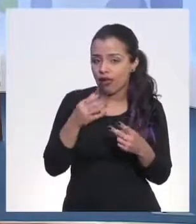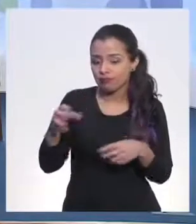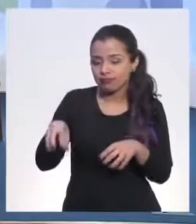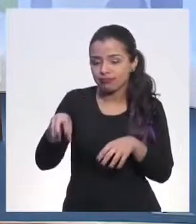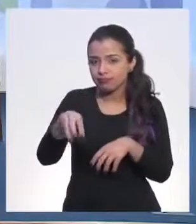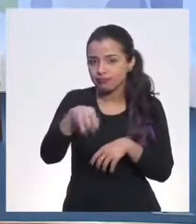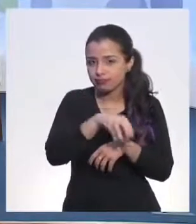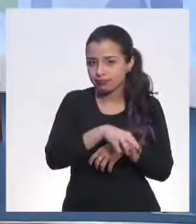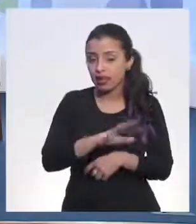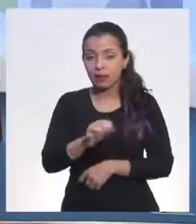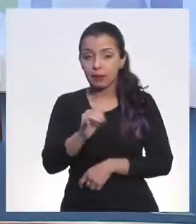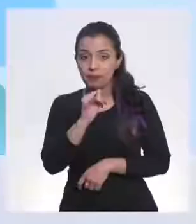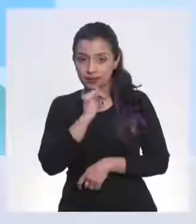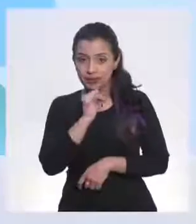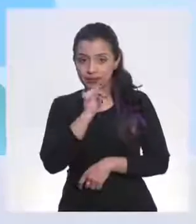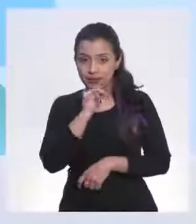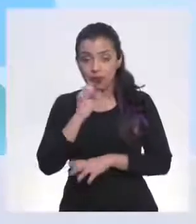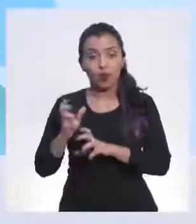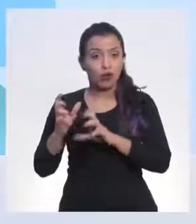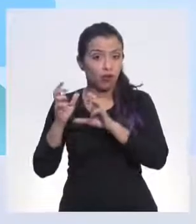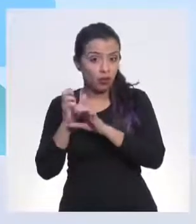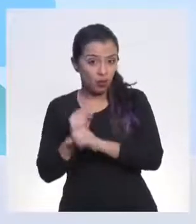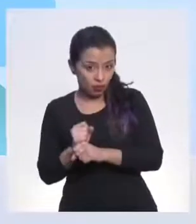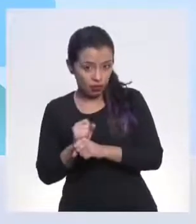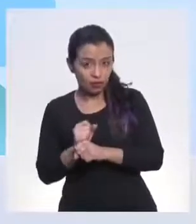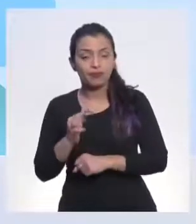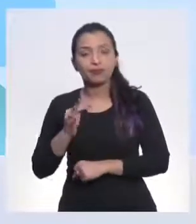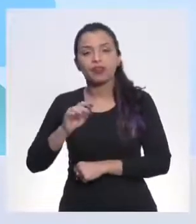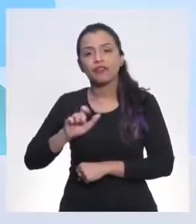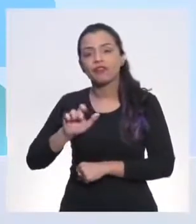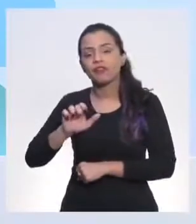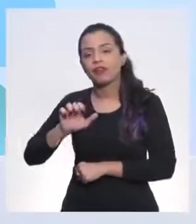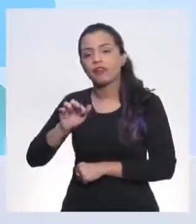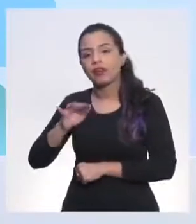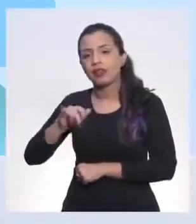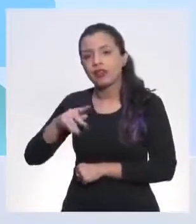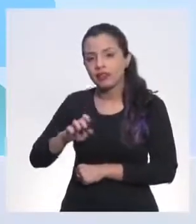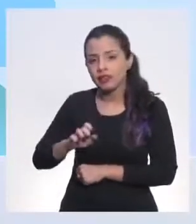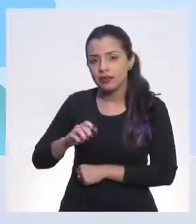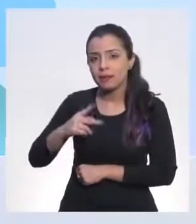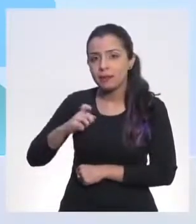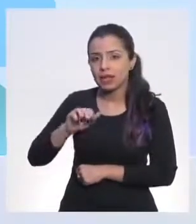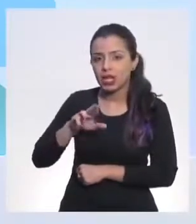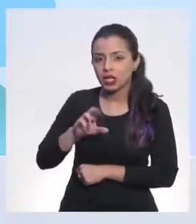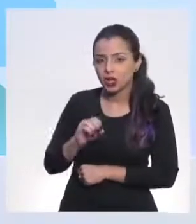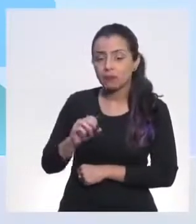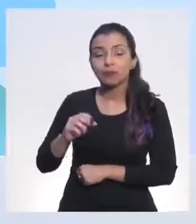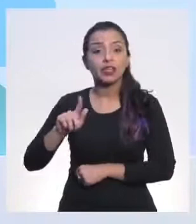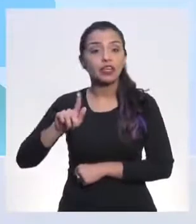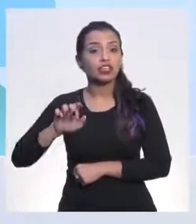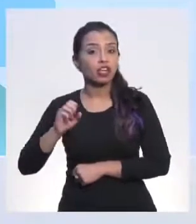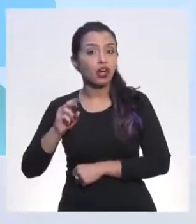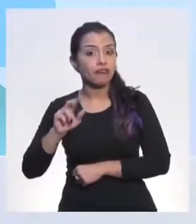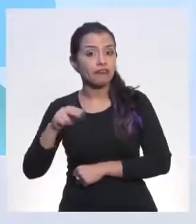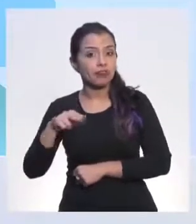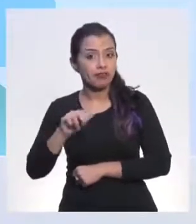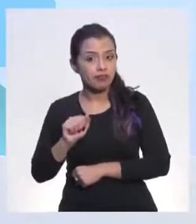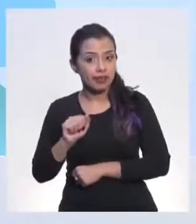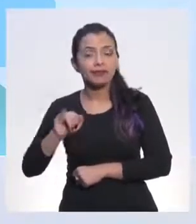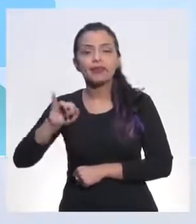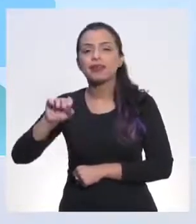por exemplo, no total, Felipe Pedro, Giovana, quem mais?